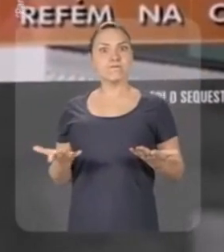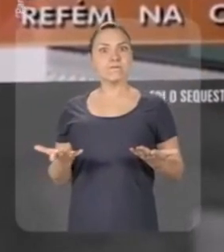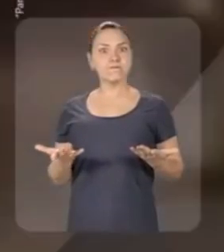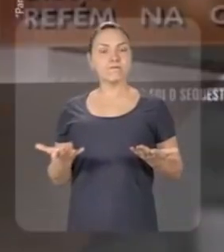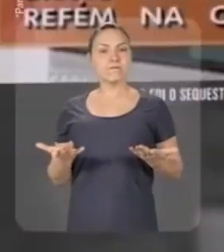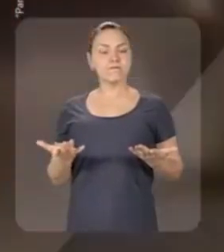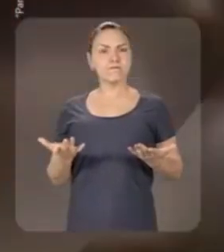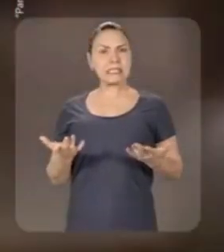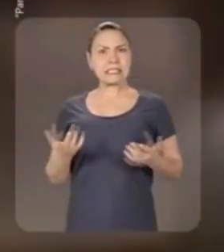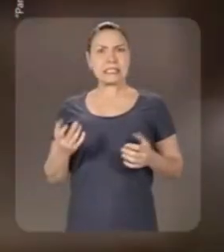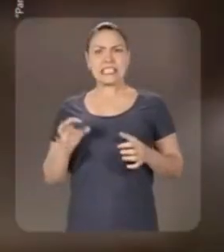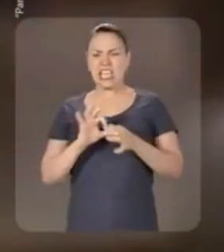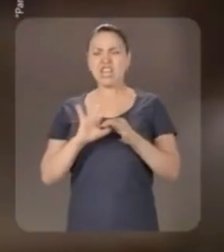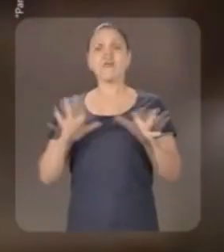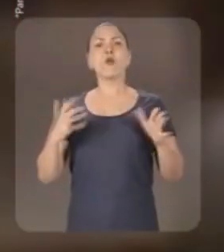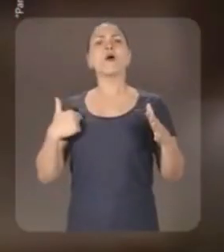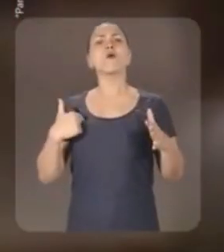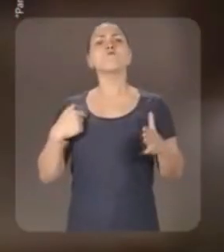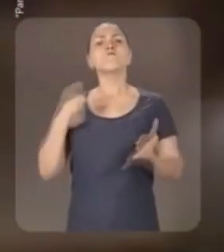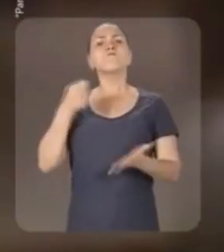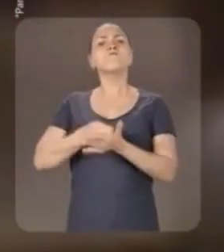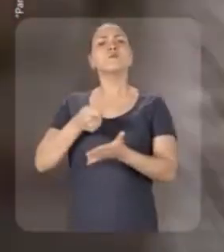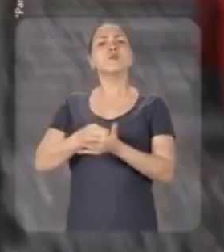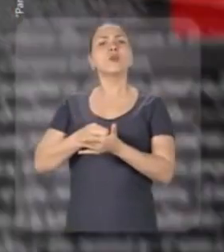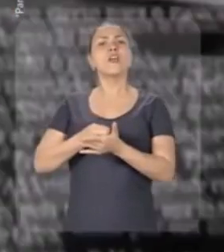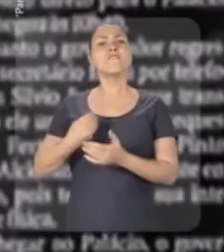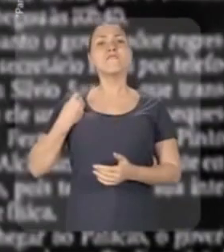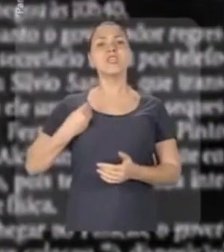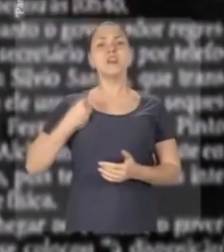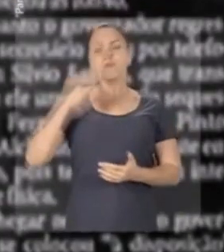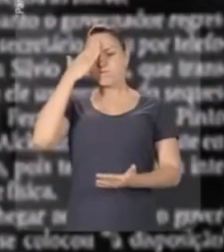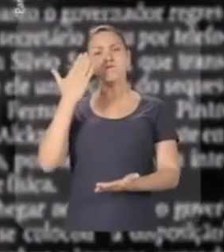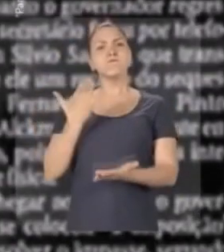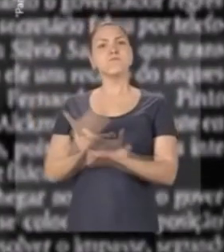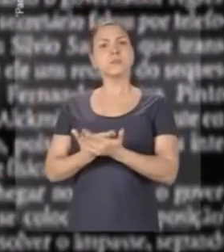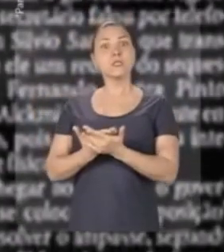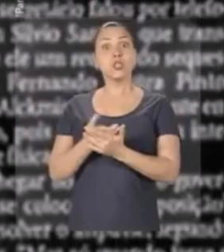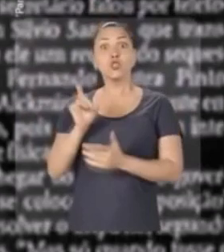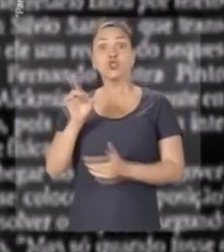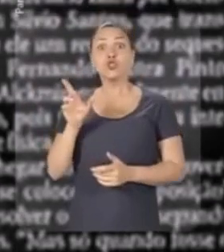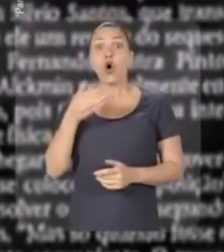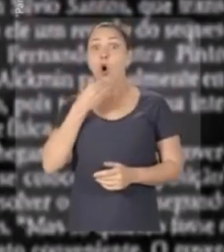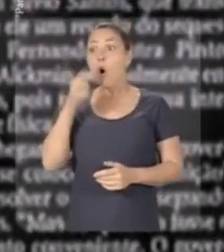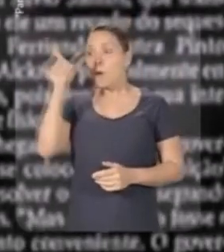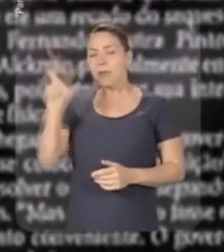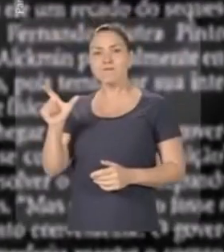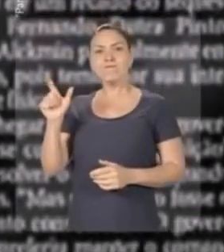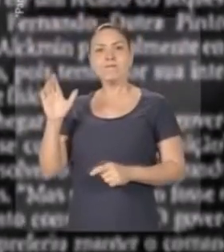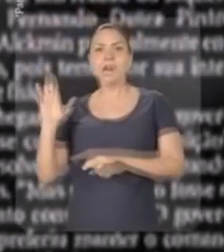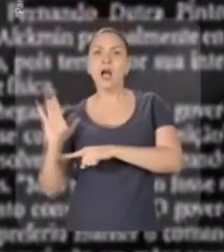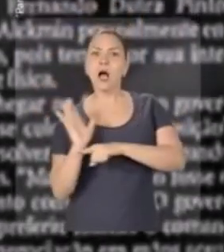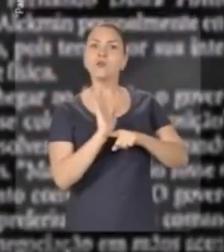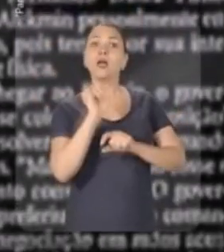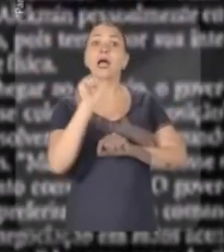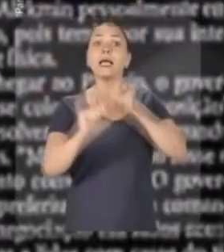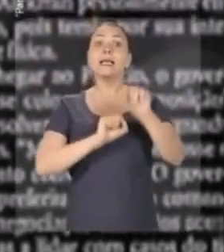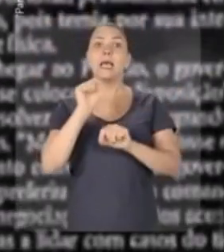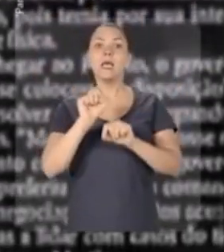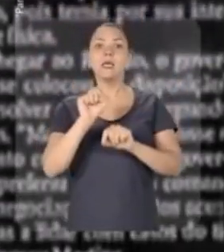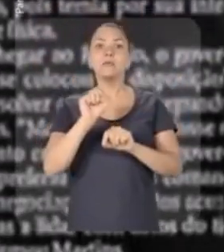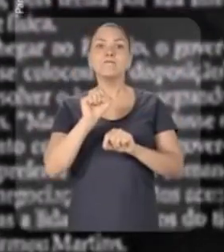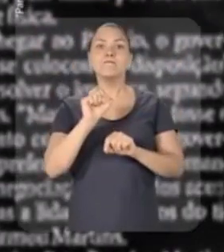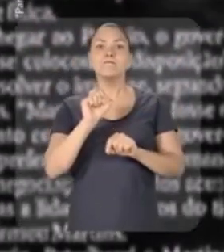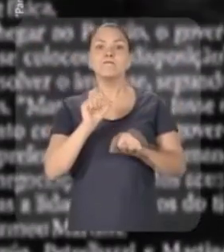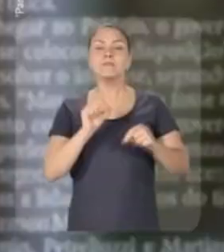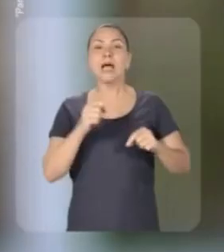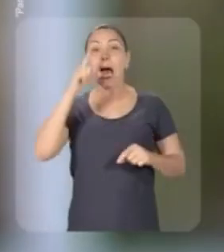Santos. Para se entregar, ele exige garantia de vida. Só um homem poderia atender ao seu apelo: